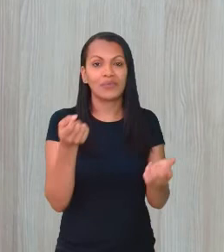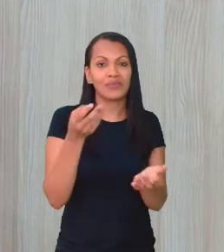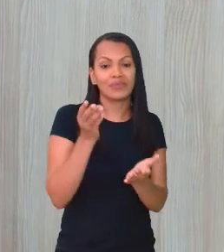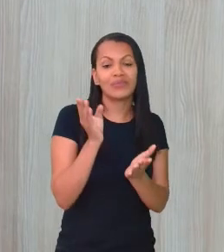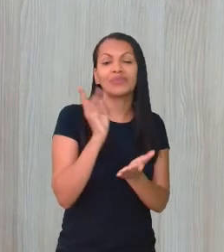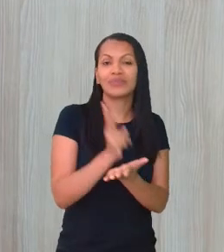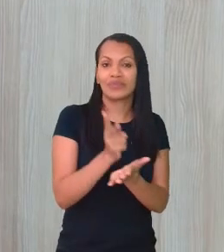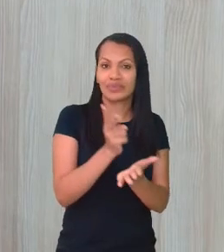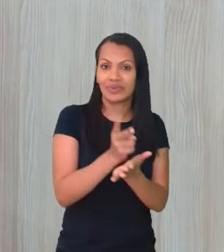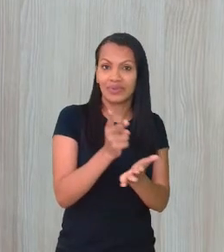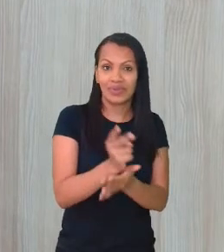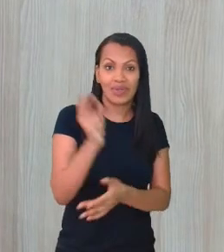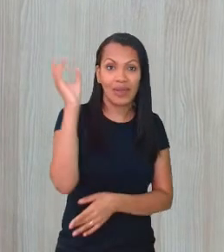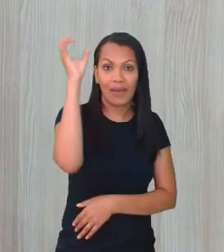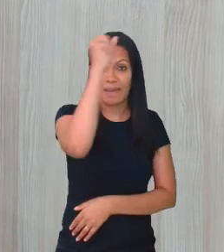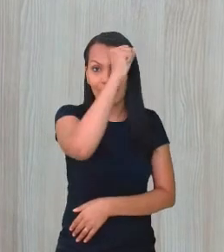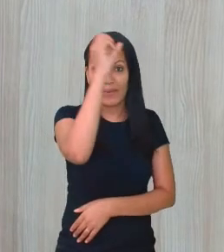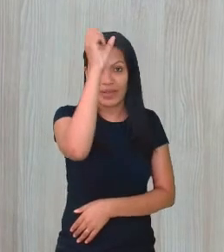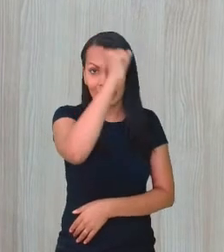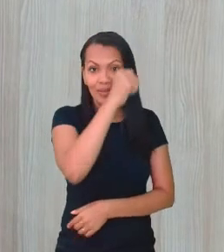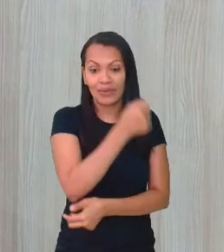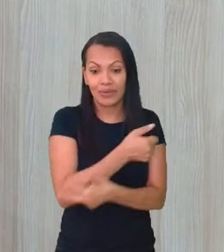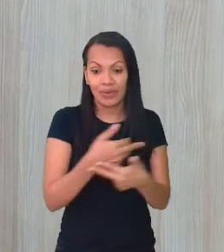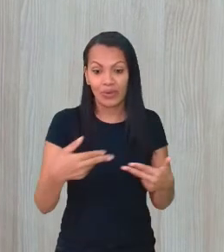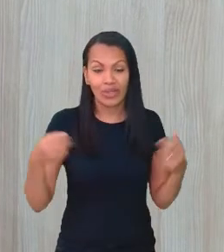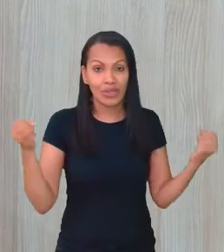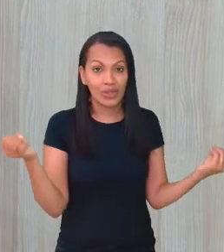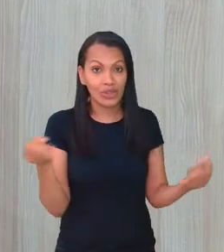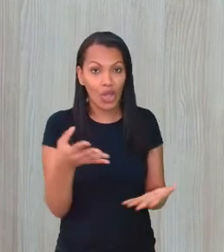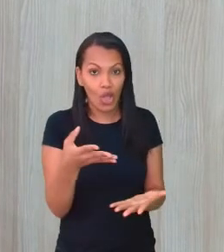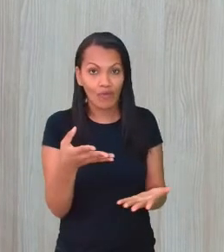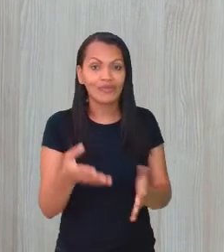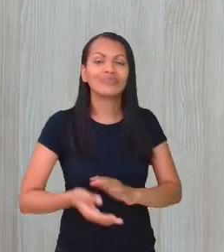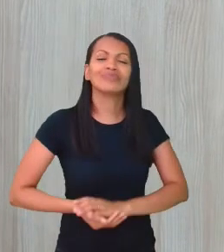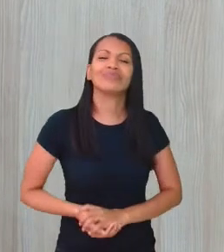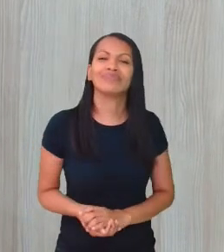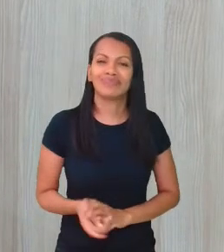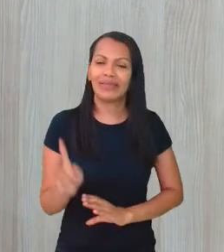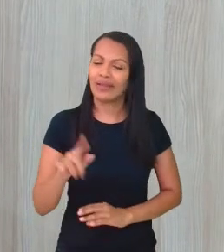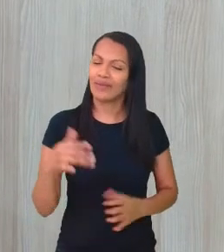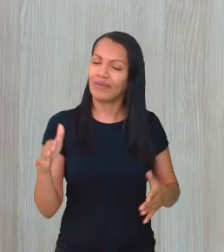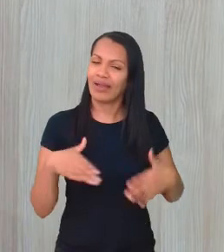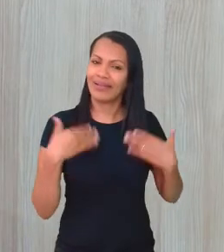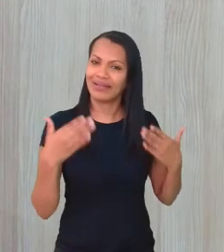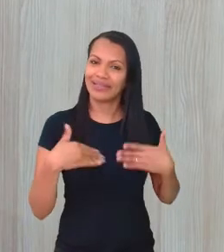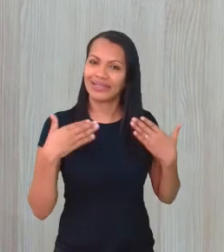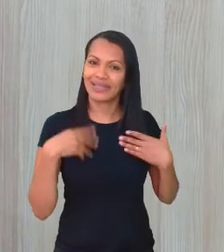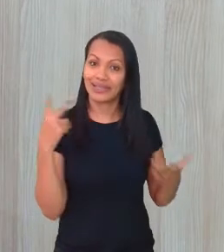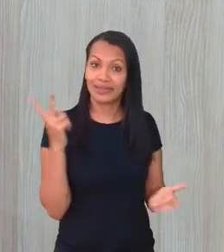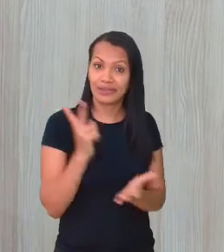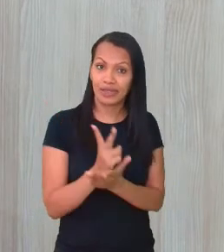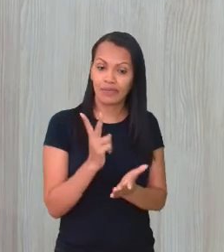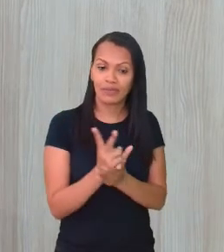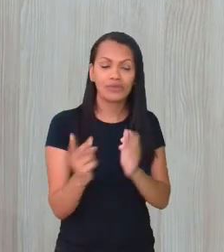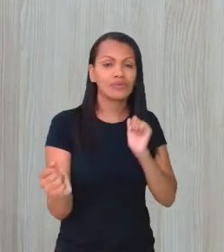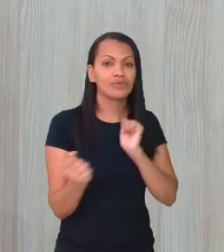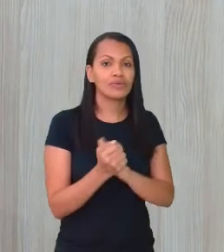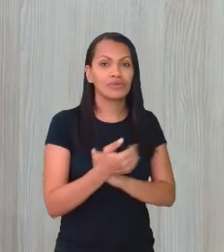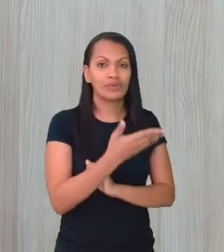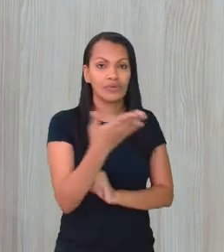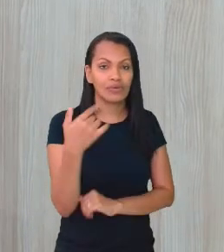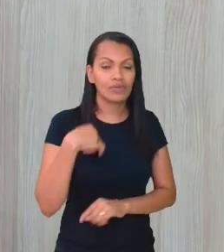essa aprendizagem, aprendendo coisas novas. E é uma alegria sempre estar com vocês. Eu também vou